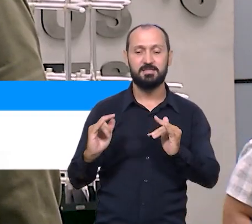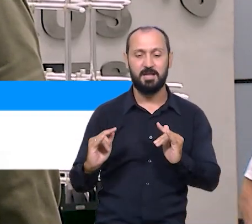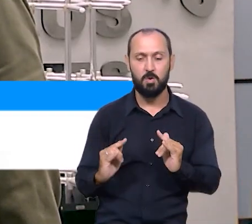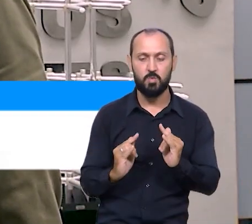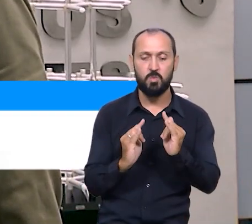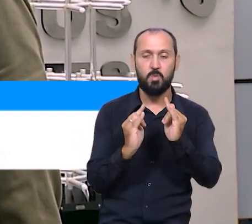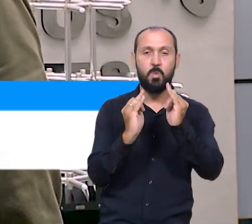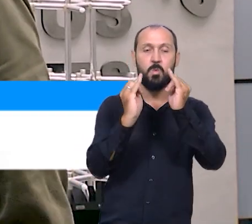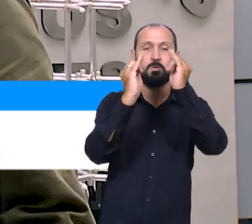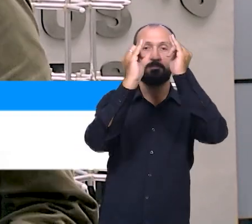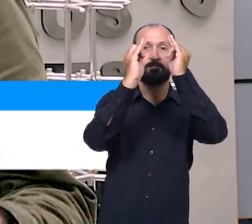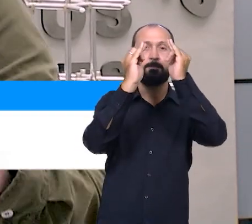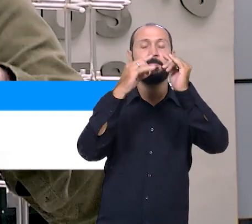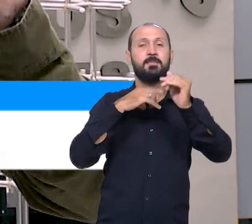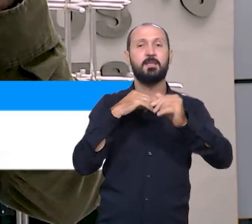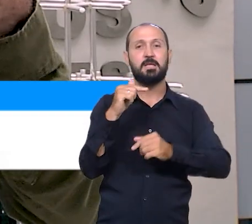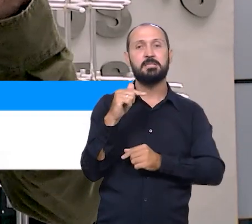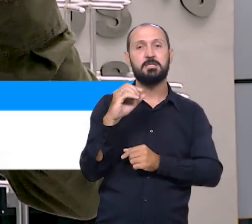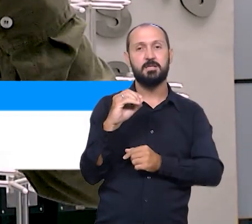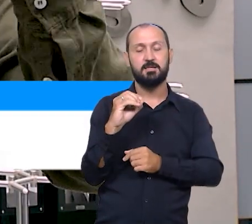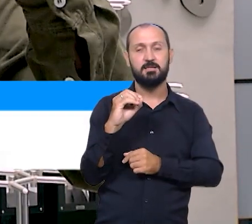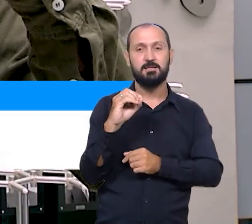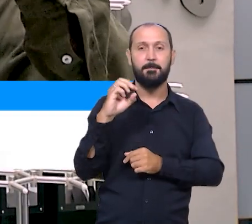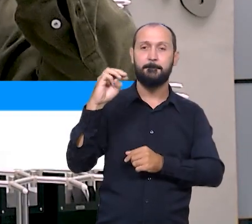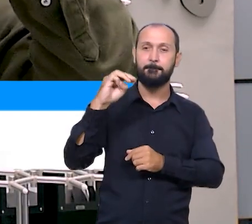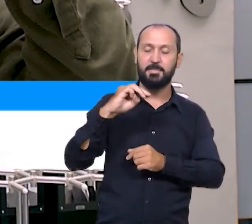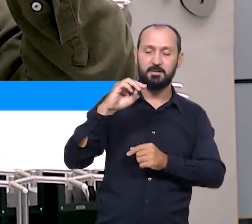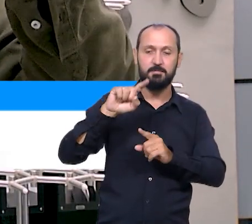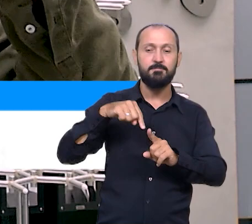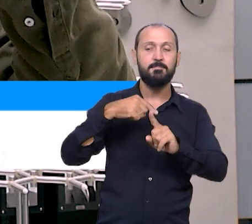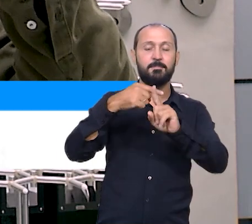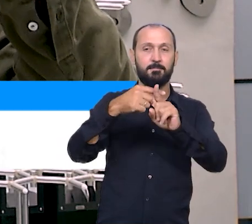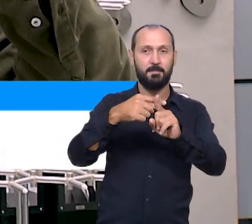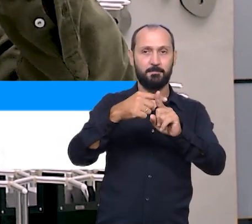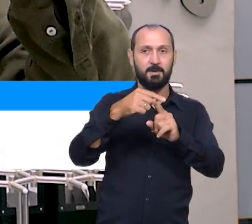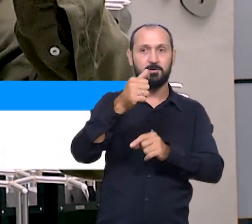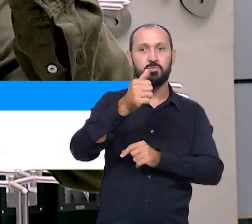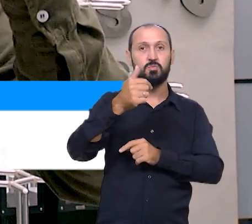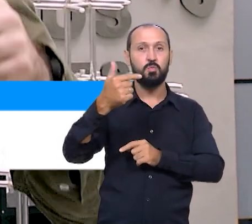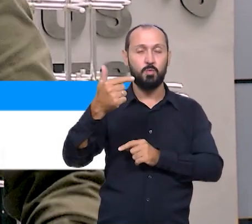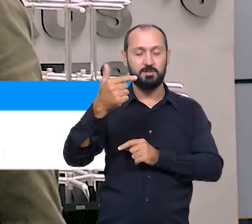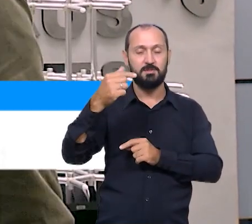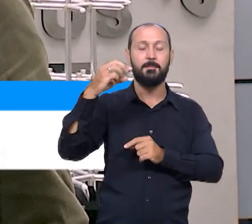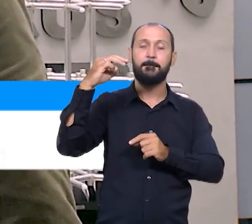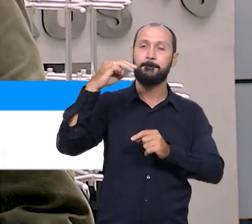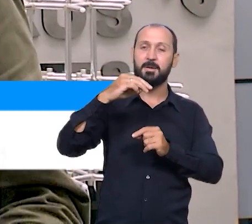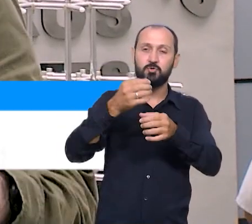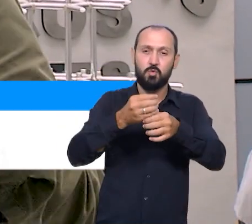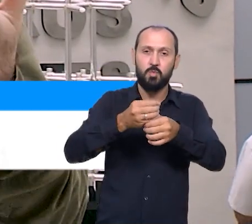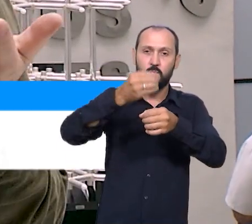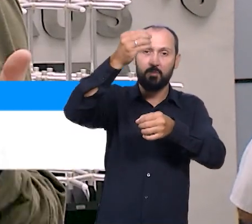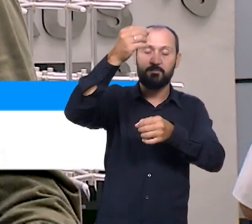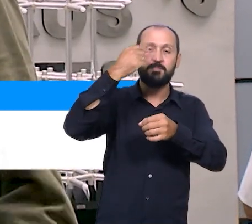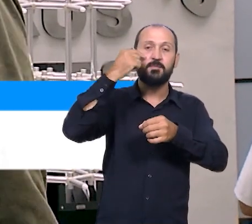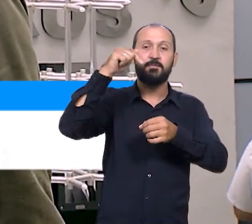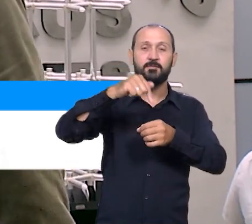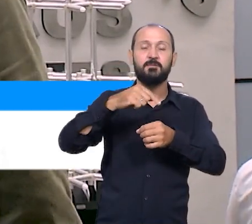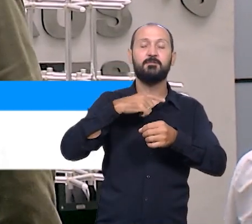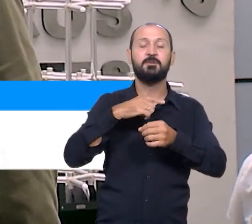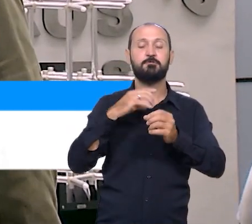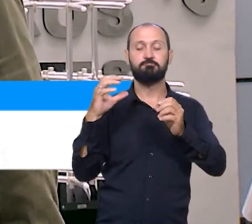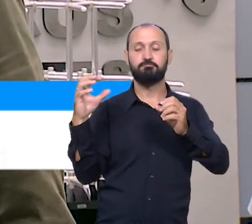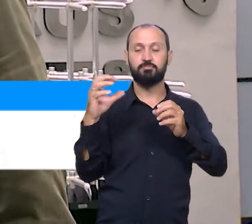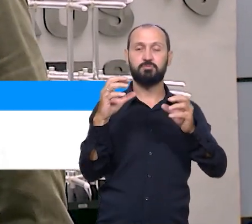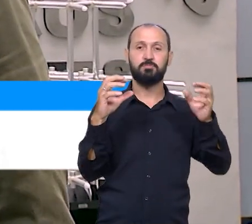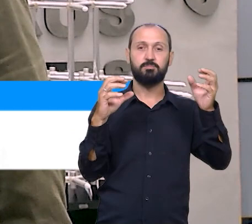torre, ela tem 70 metros de altura, mais 12 metros de tubulão. A antena vai ser instalada nesse